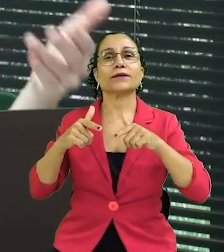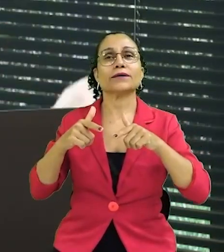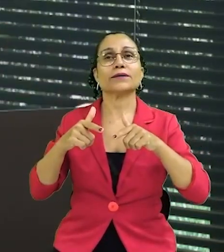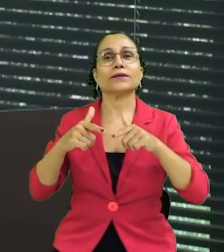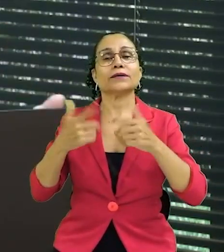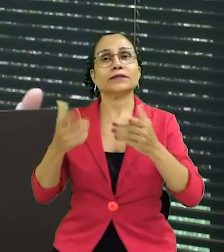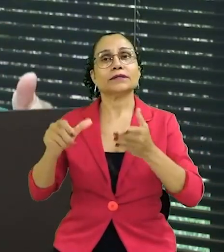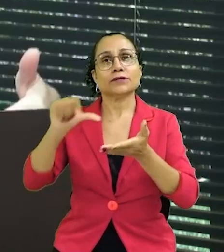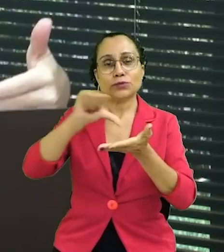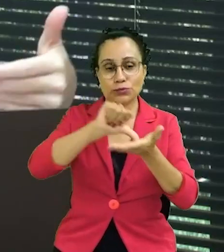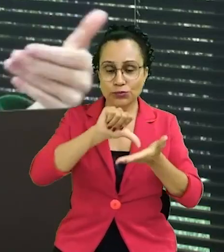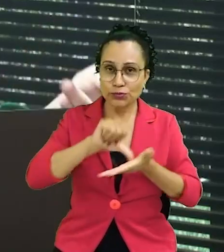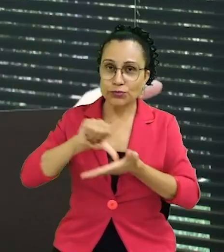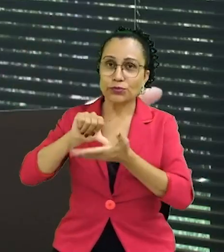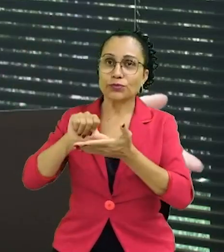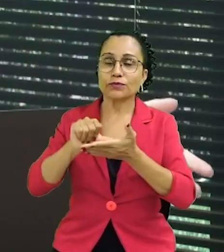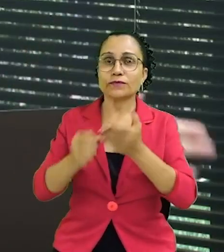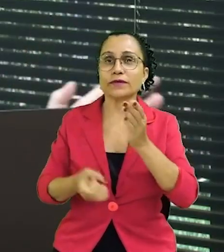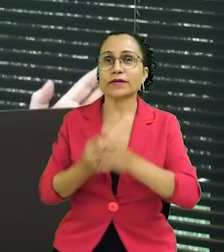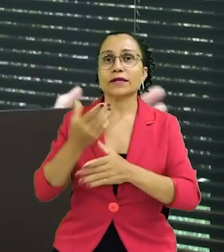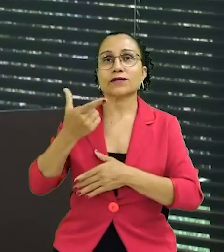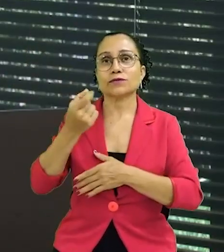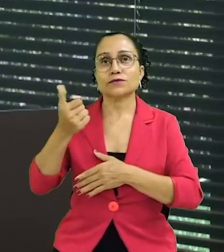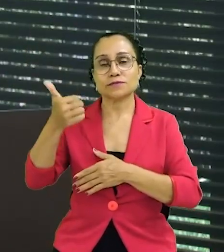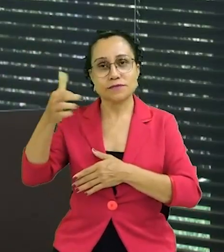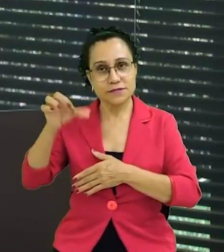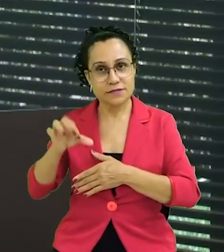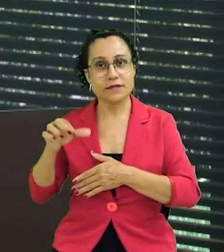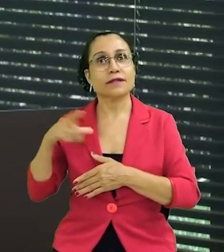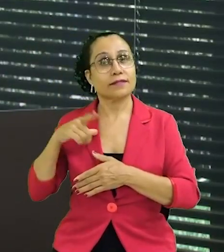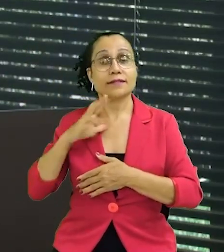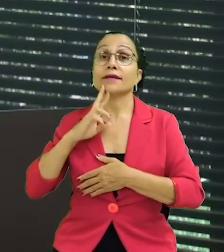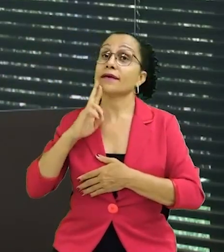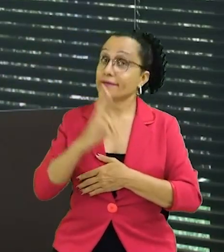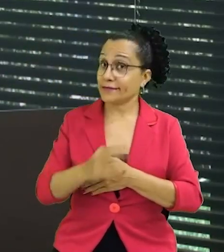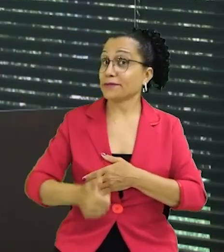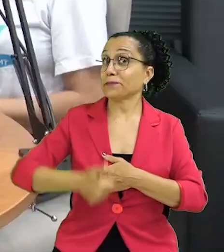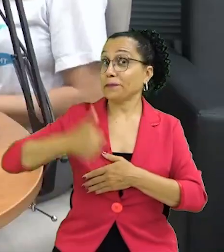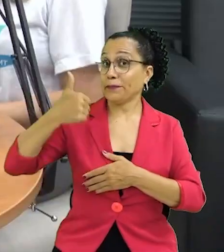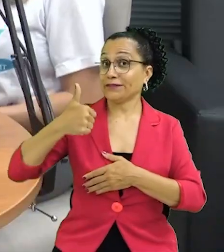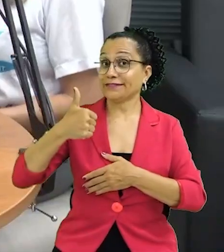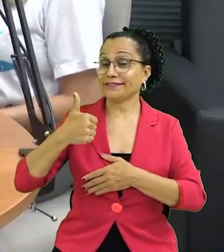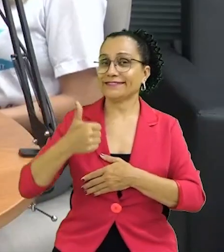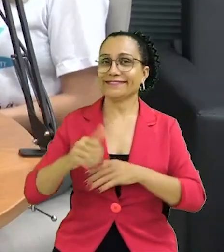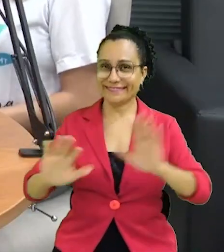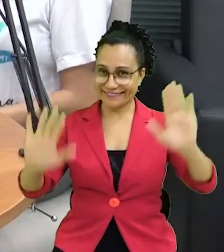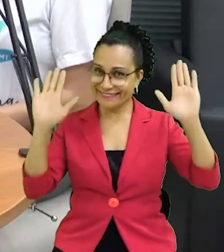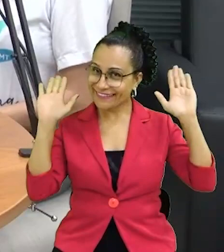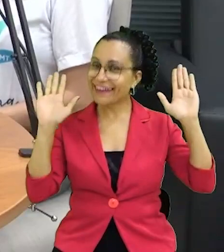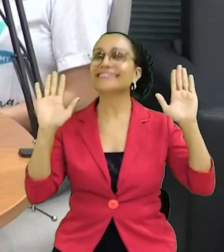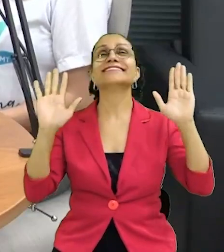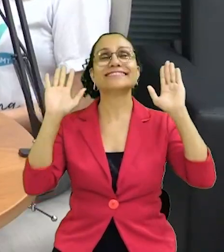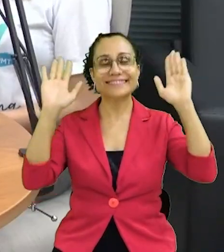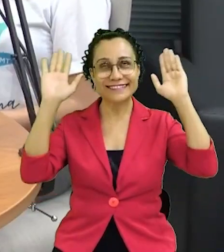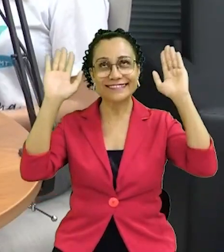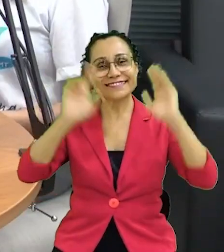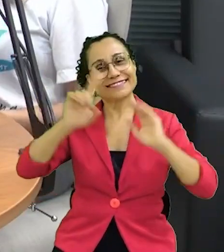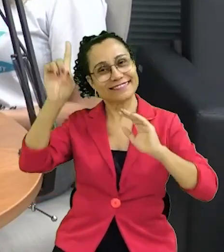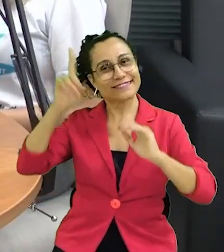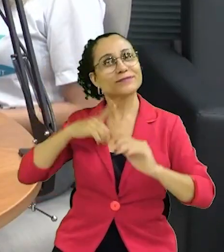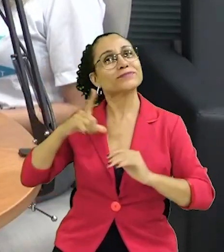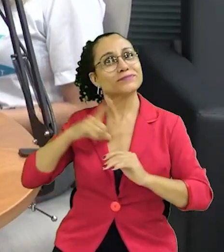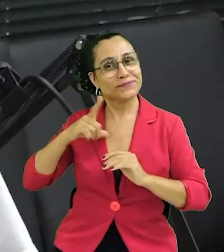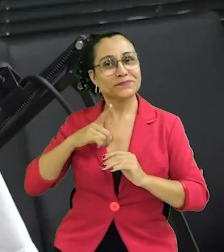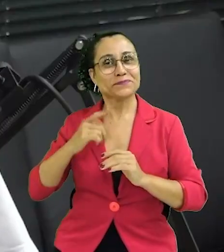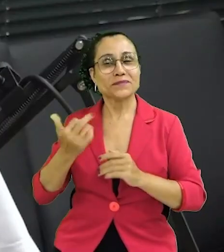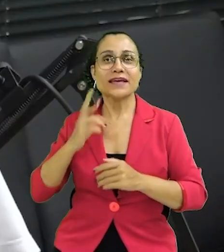O núcleo foi criado em 2019, então ele tem resultados. Graças a Deus tem resultados. É